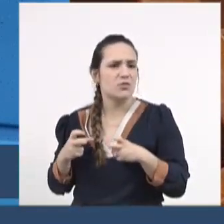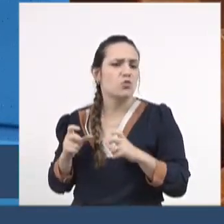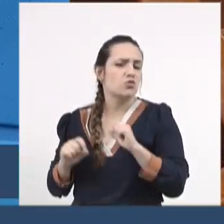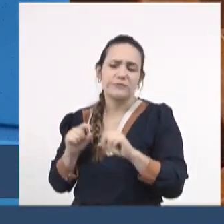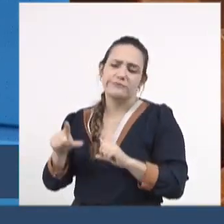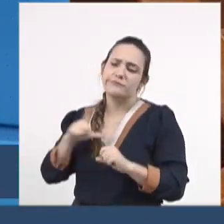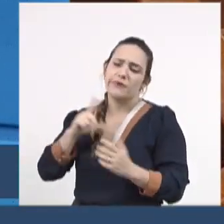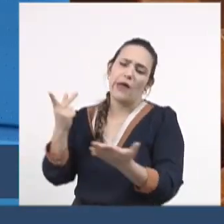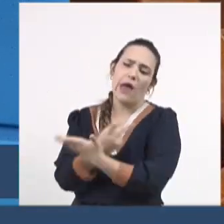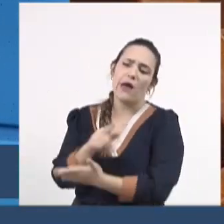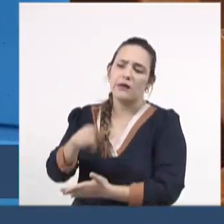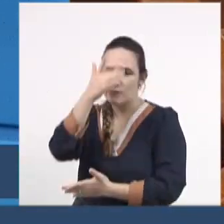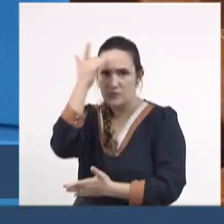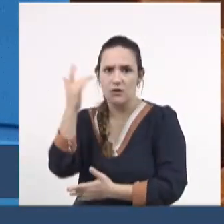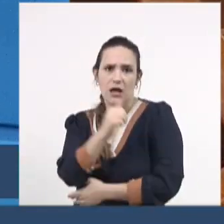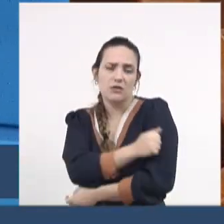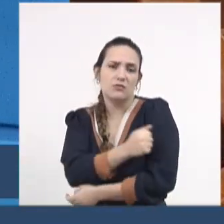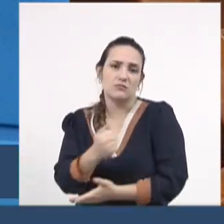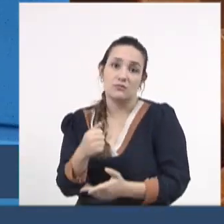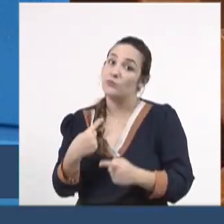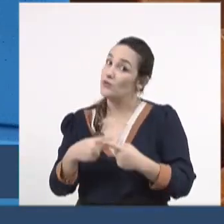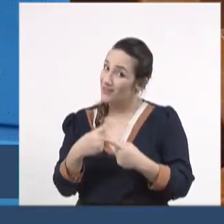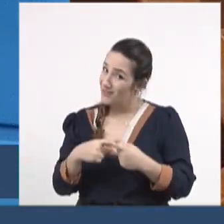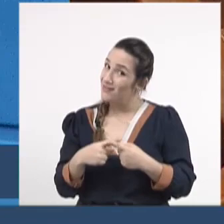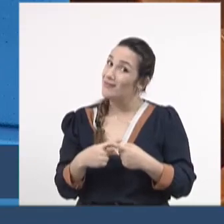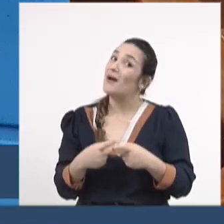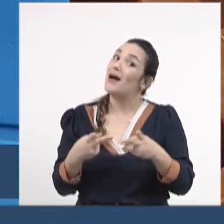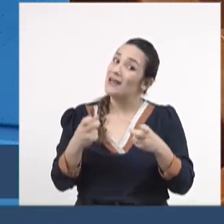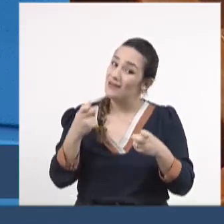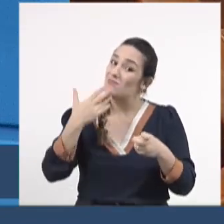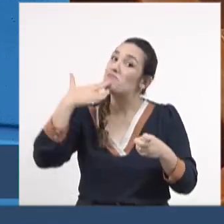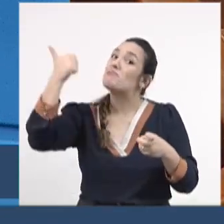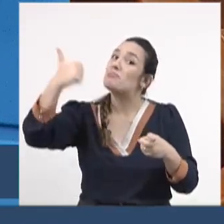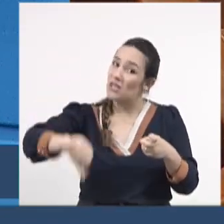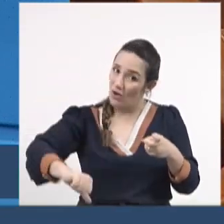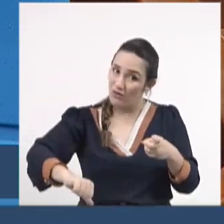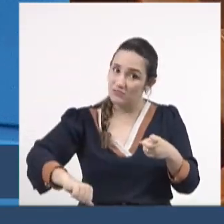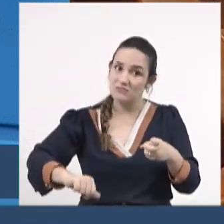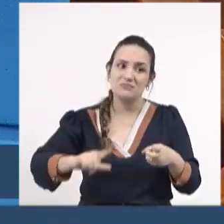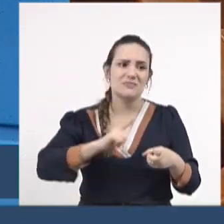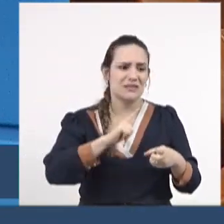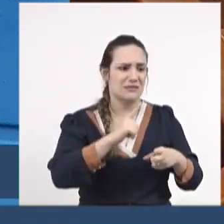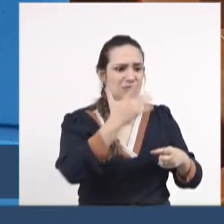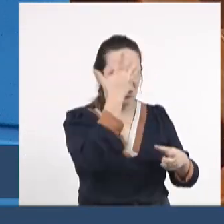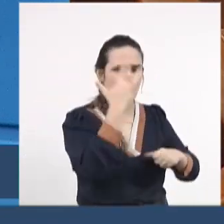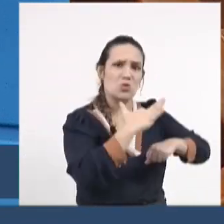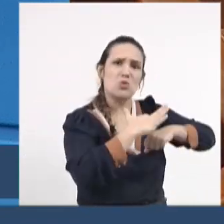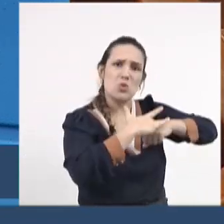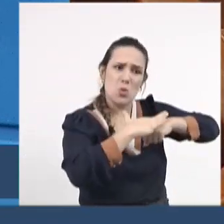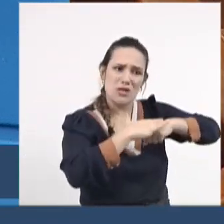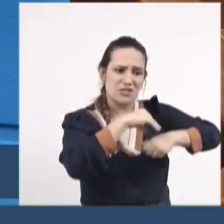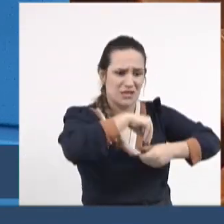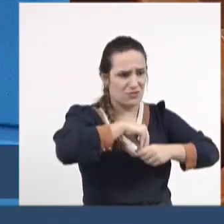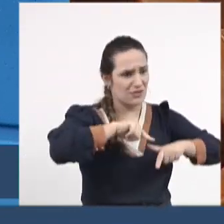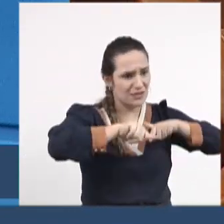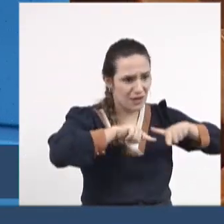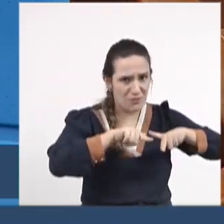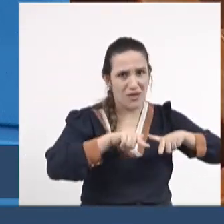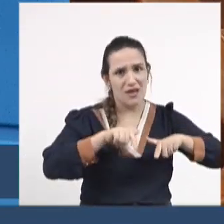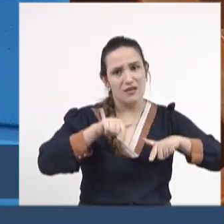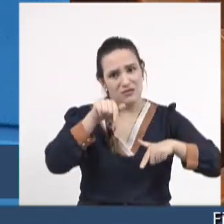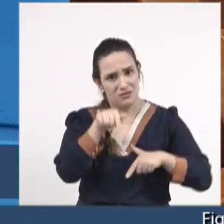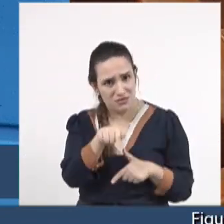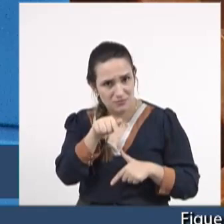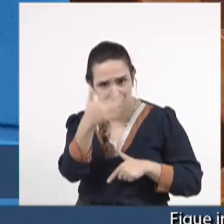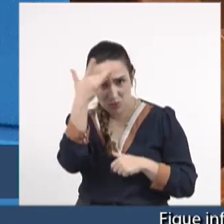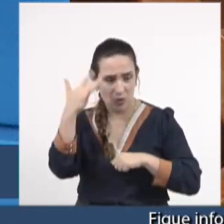essa situação, tá? Porque a coisa vai piorar. Com tantas pessoas doentes vindo para o trabalho, vai piorar.